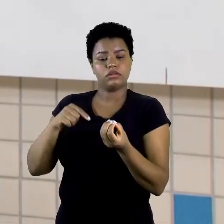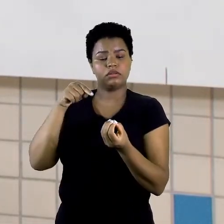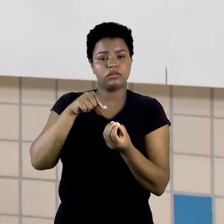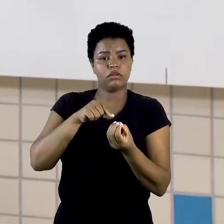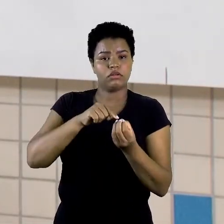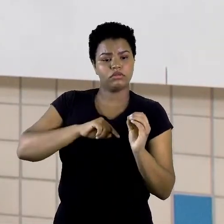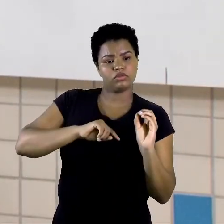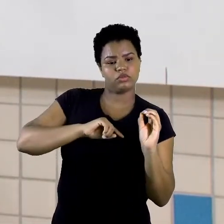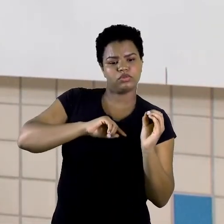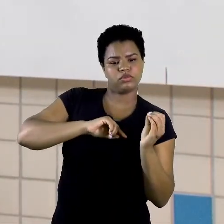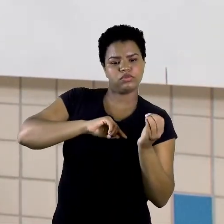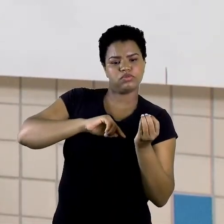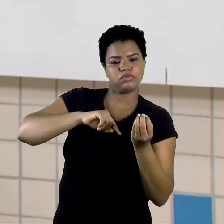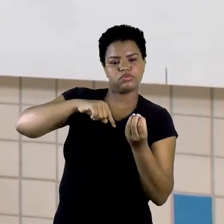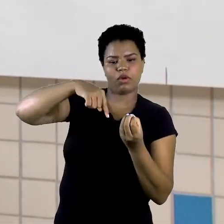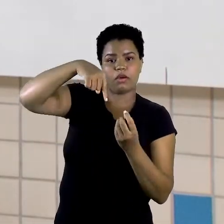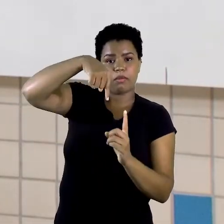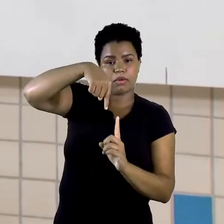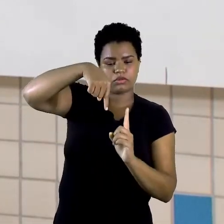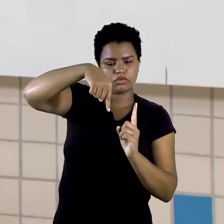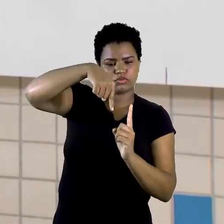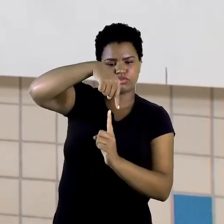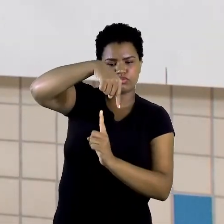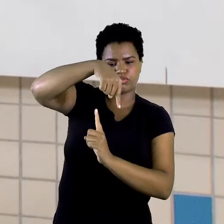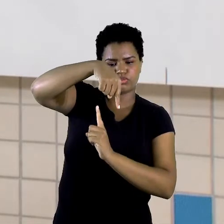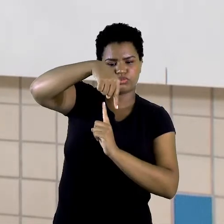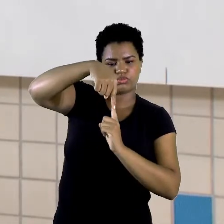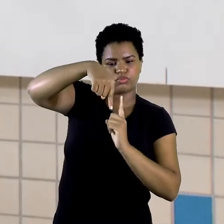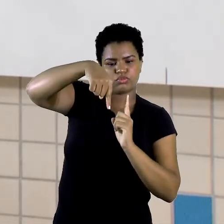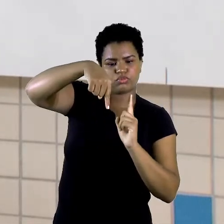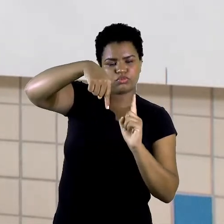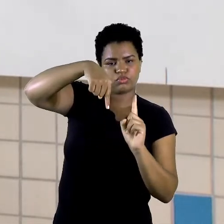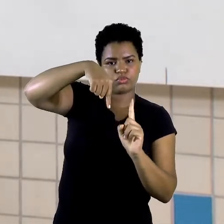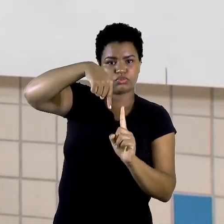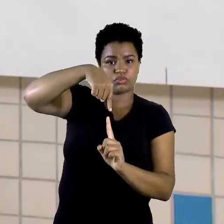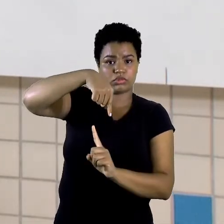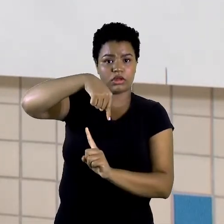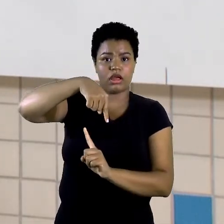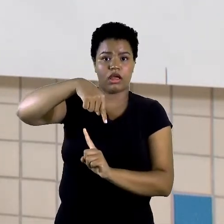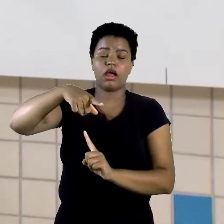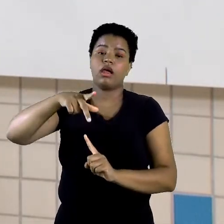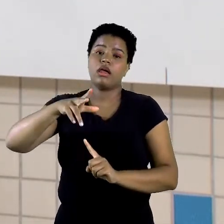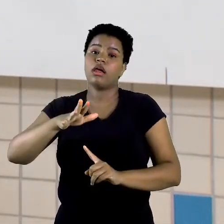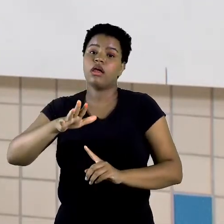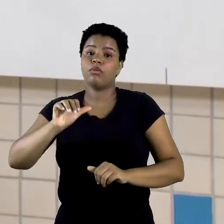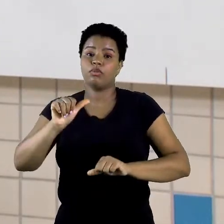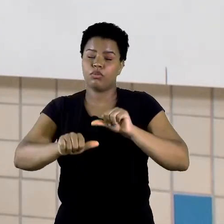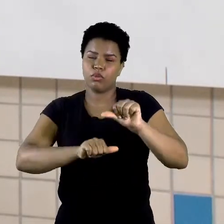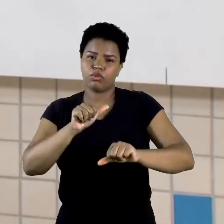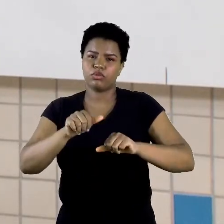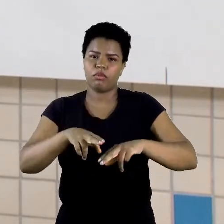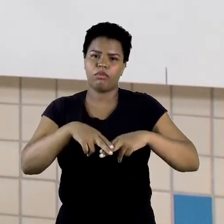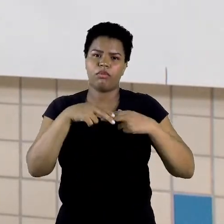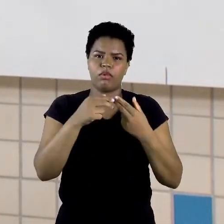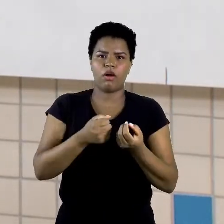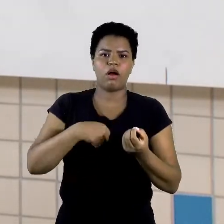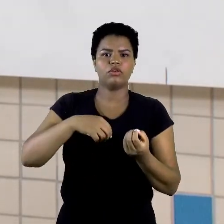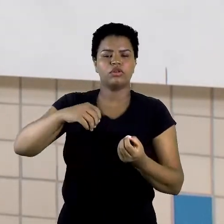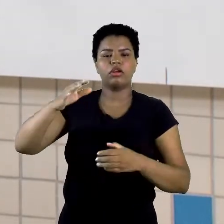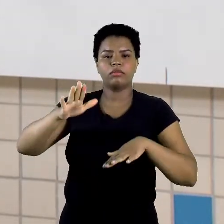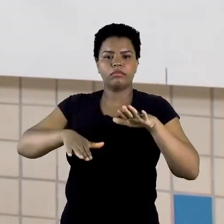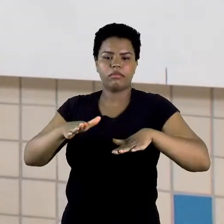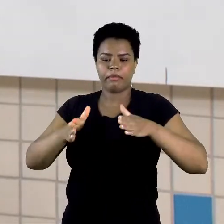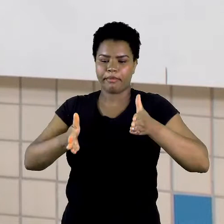em torno do seu próprio eixo, provocando alternância nos períodos de insolação direta nas regiões do planeta.